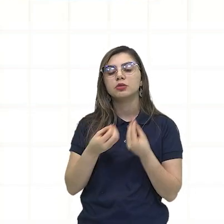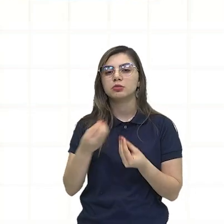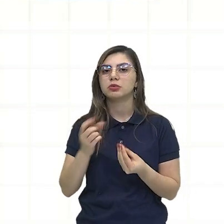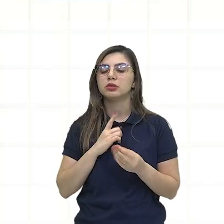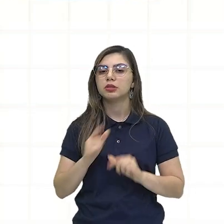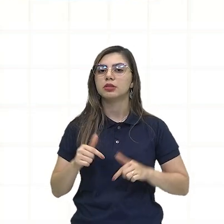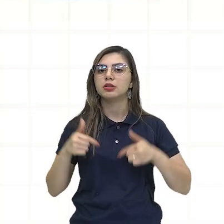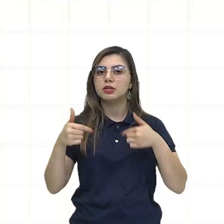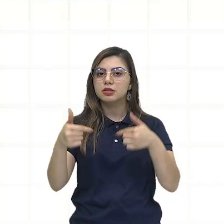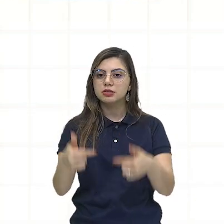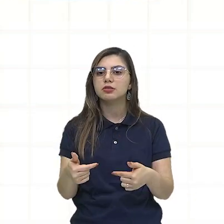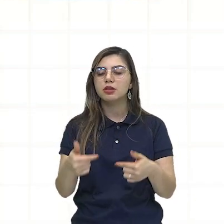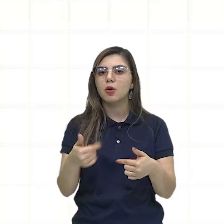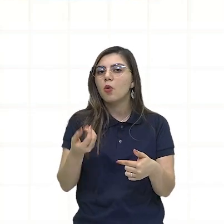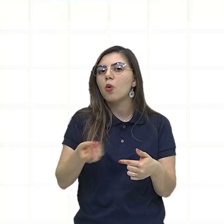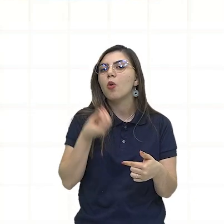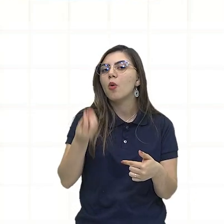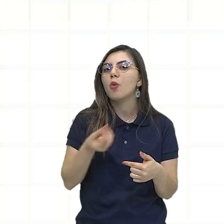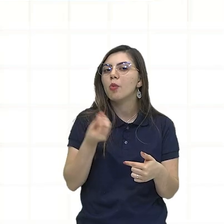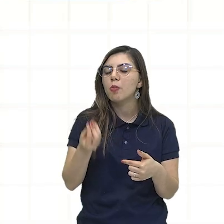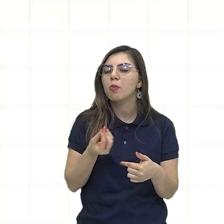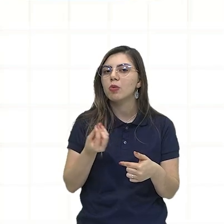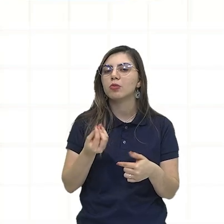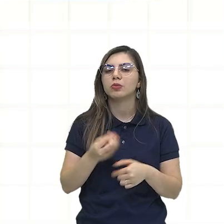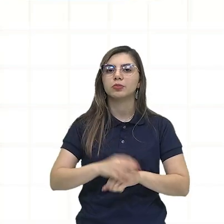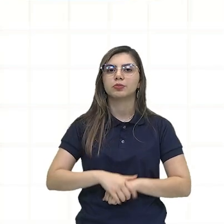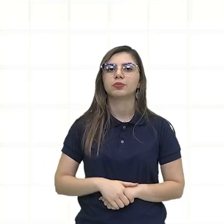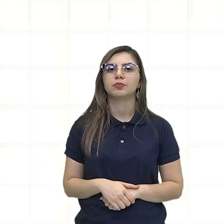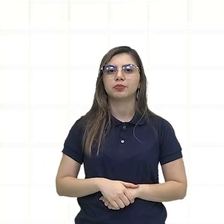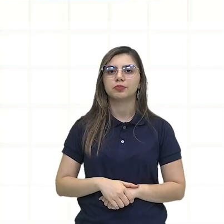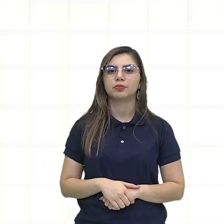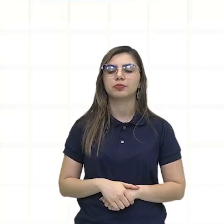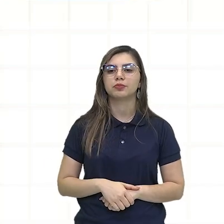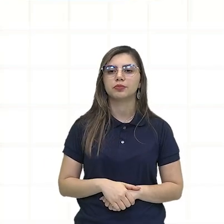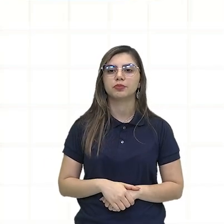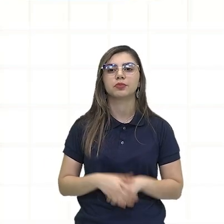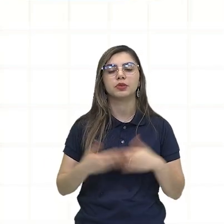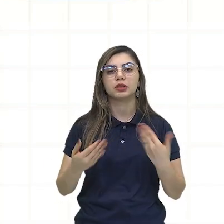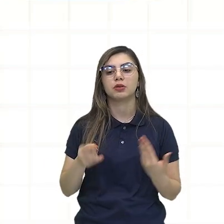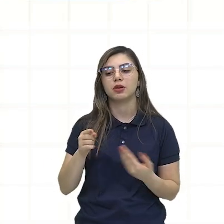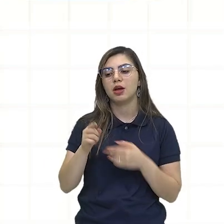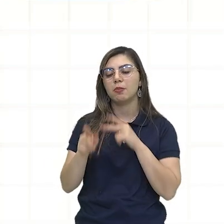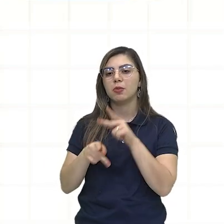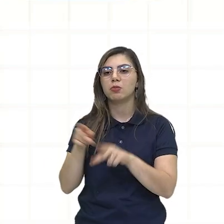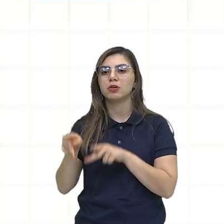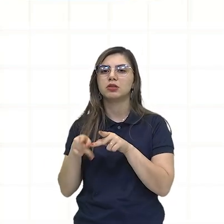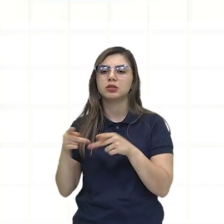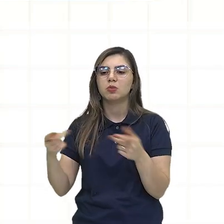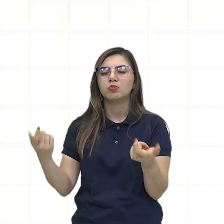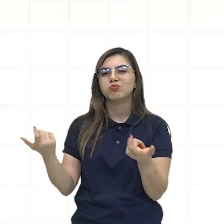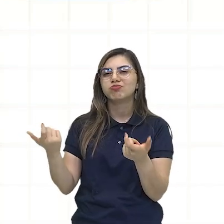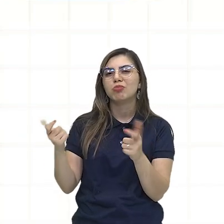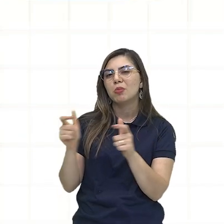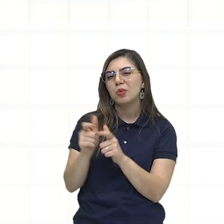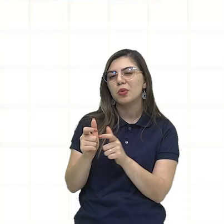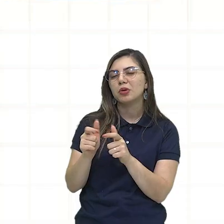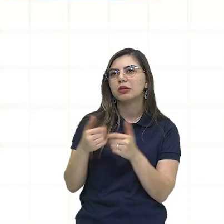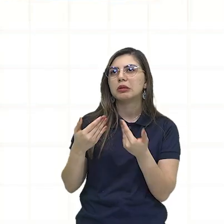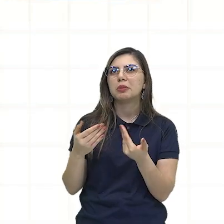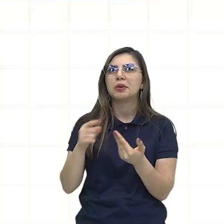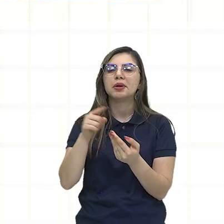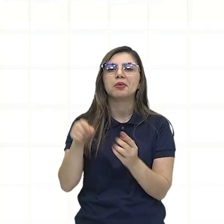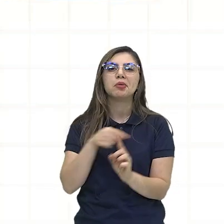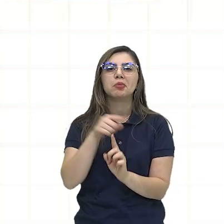acaba, e como ele é feito de forma por uma menor parte da população, não é com o objetivo